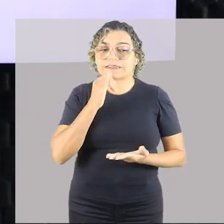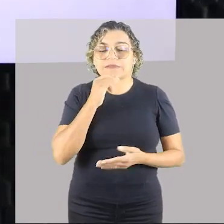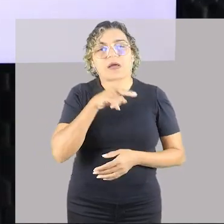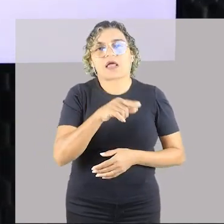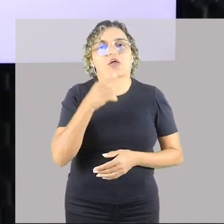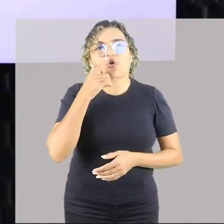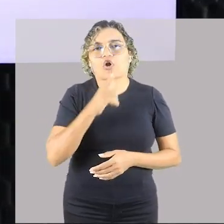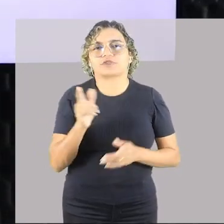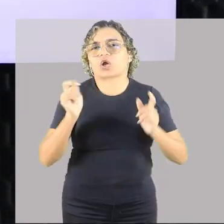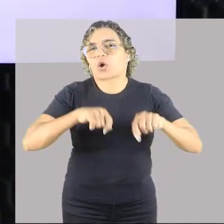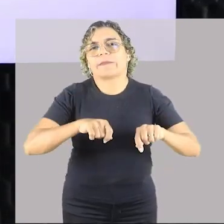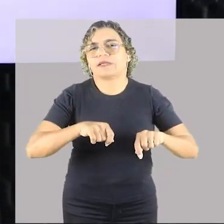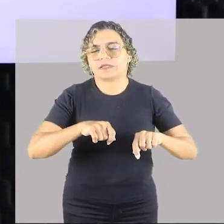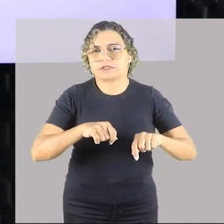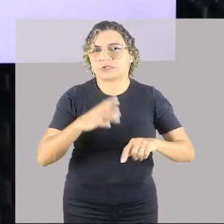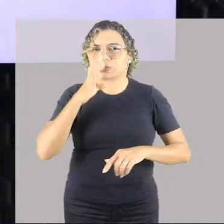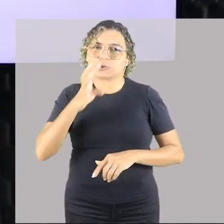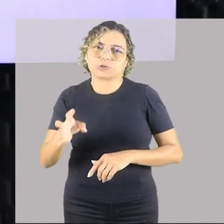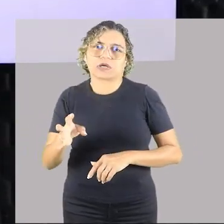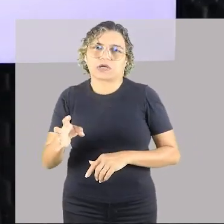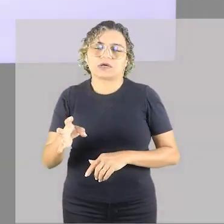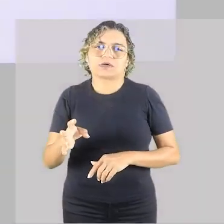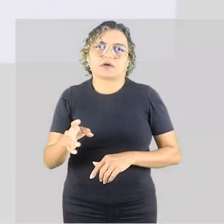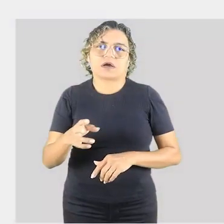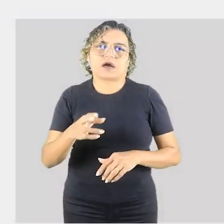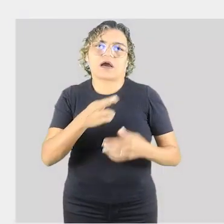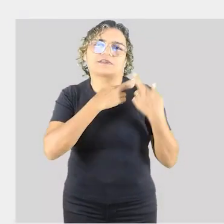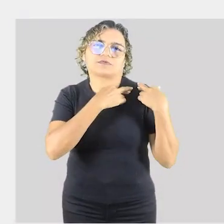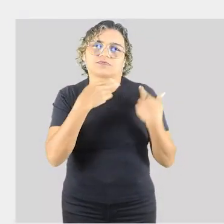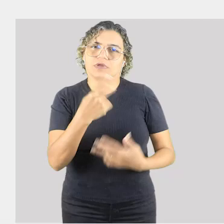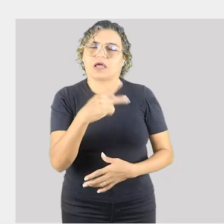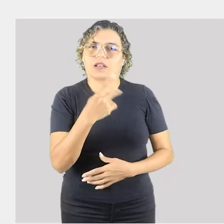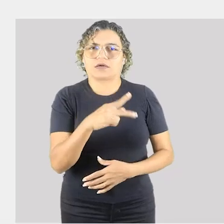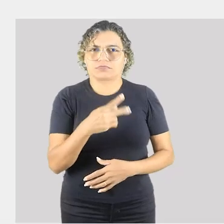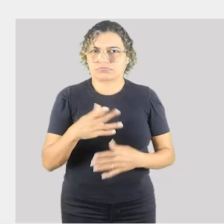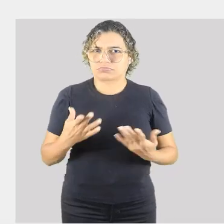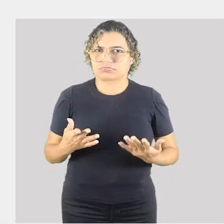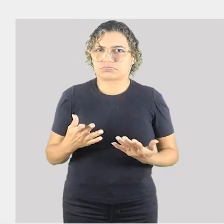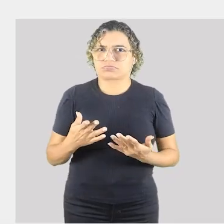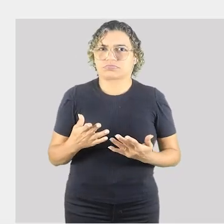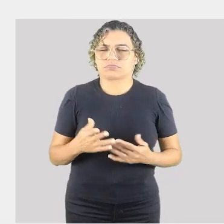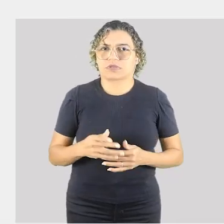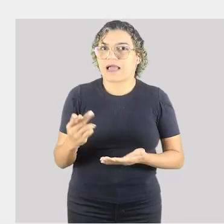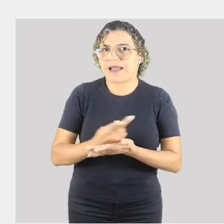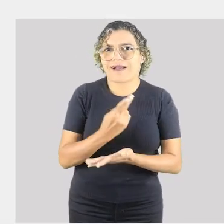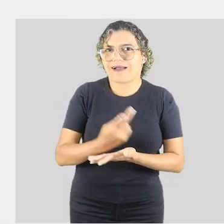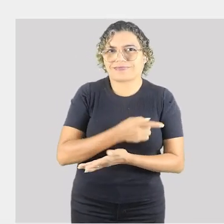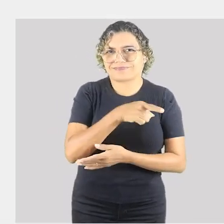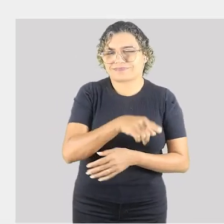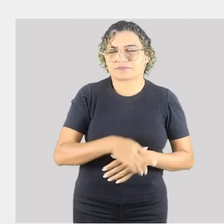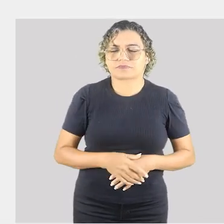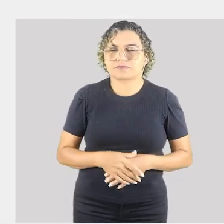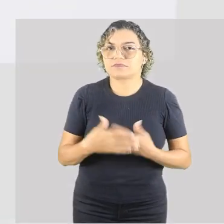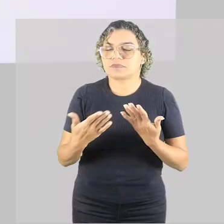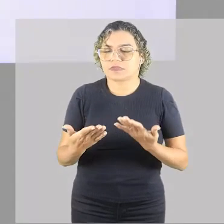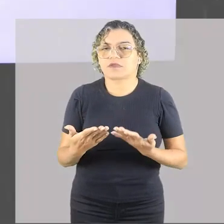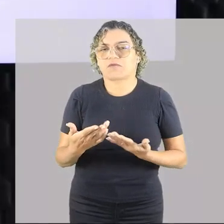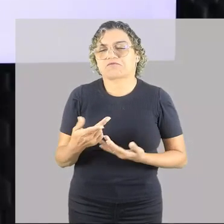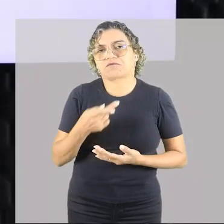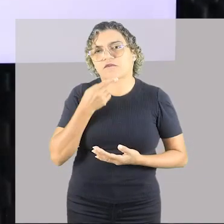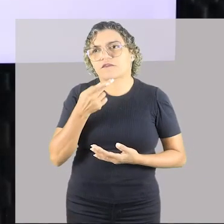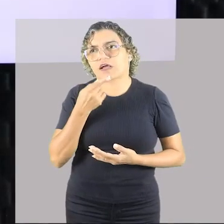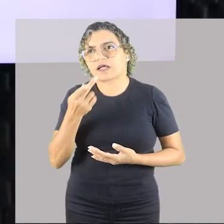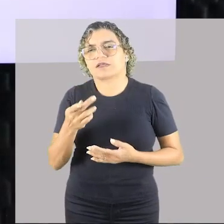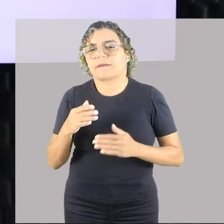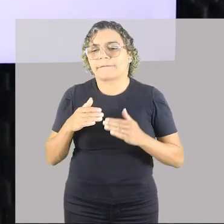anulação. Ela não ganha competência pela função que foi desempenhada erroneamente. Em outras